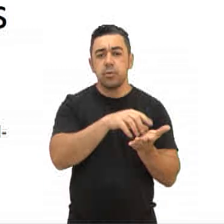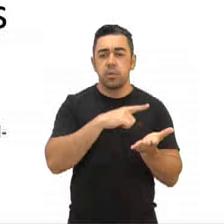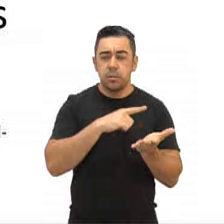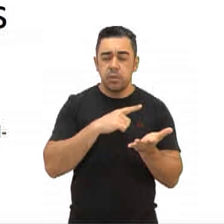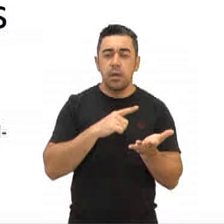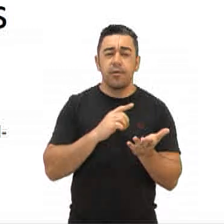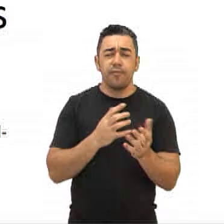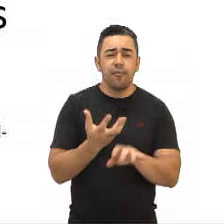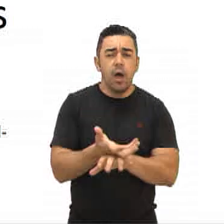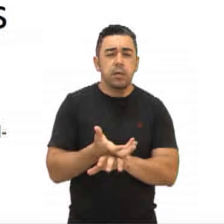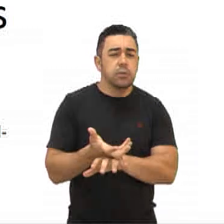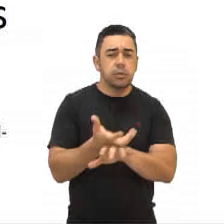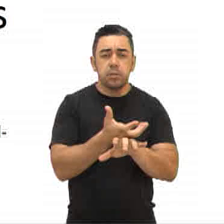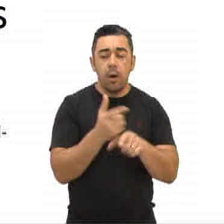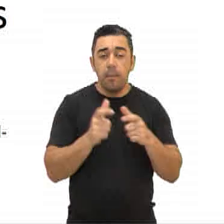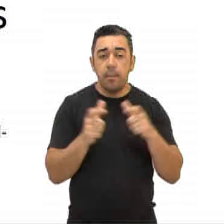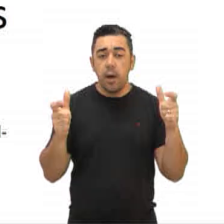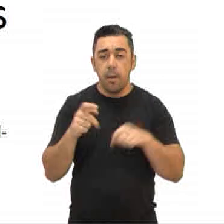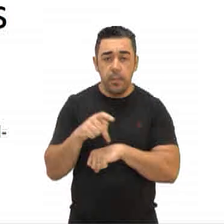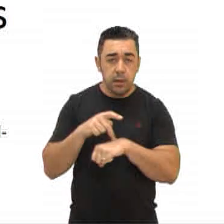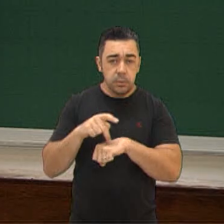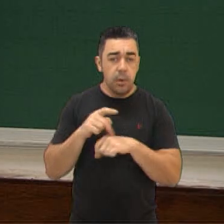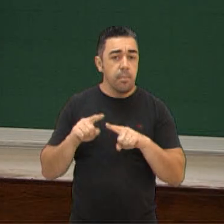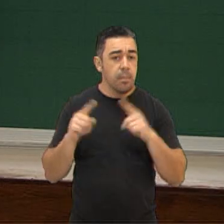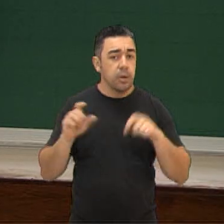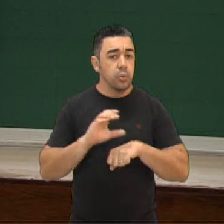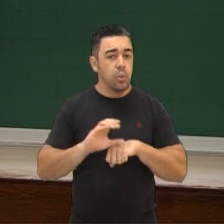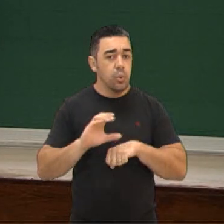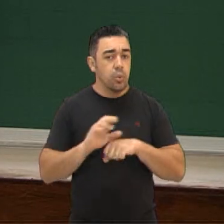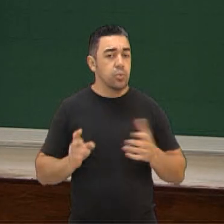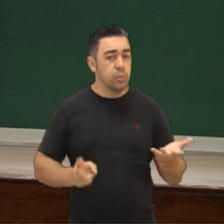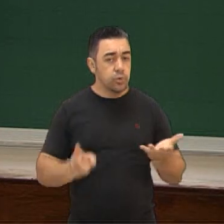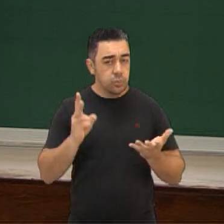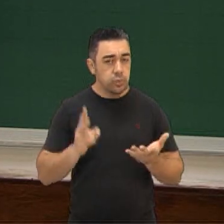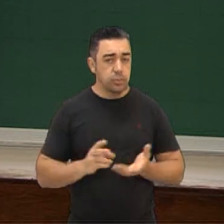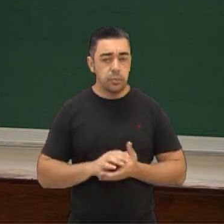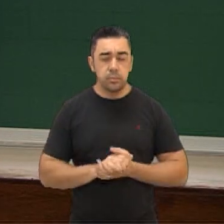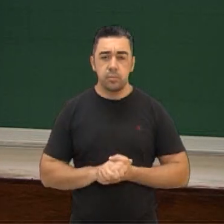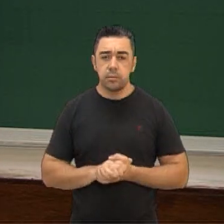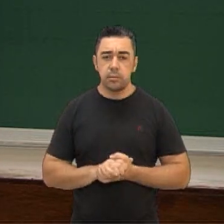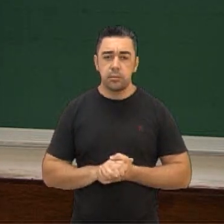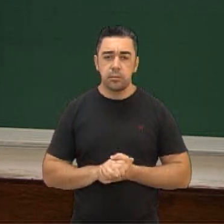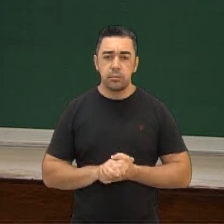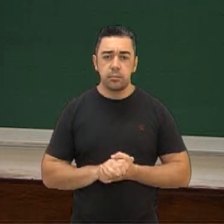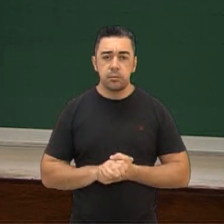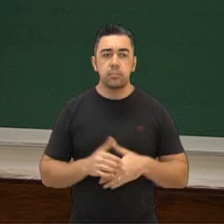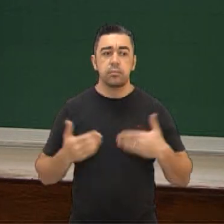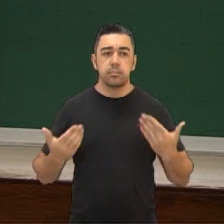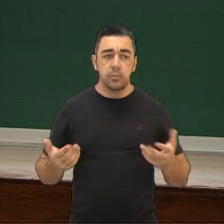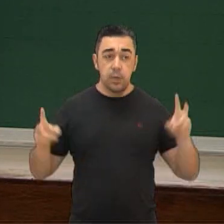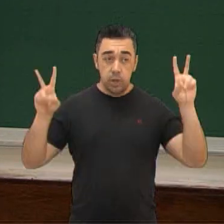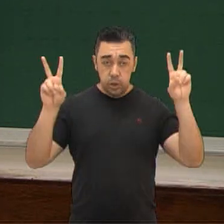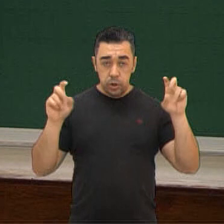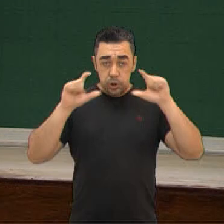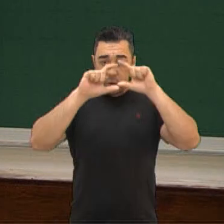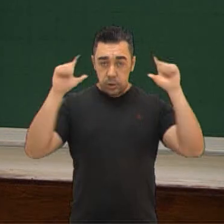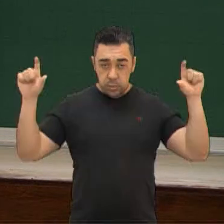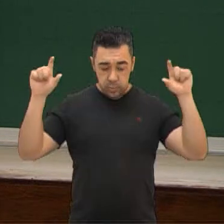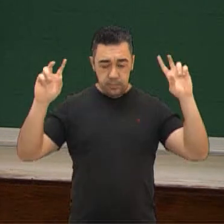del país, pero el curso continúa. Bien. A respeito do título,